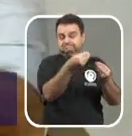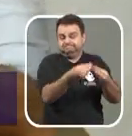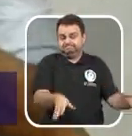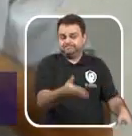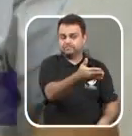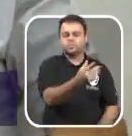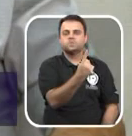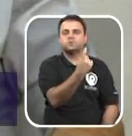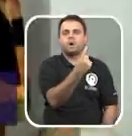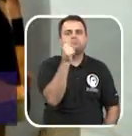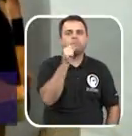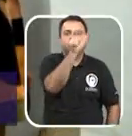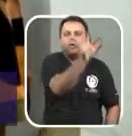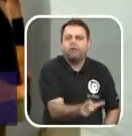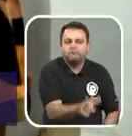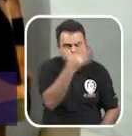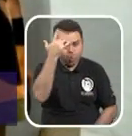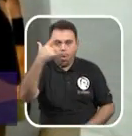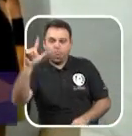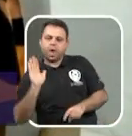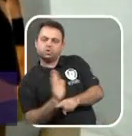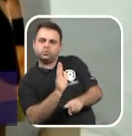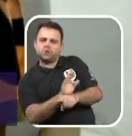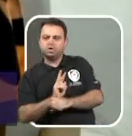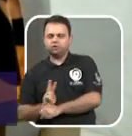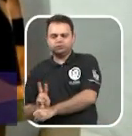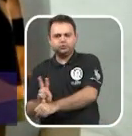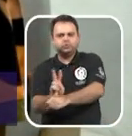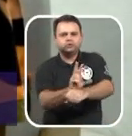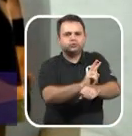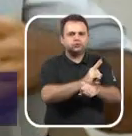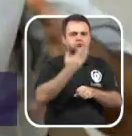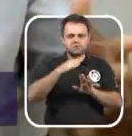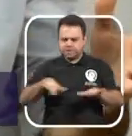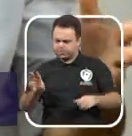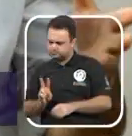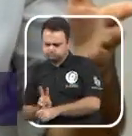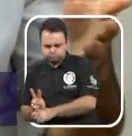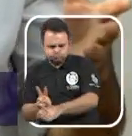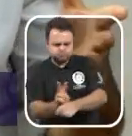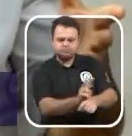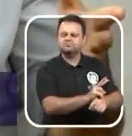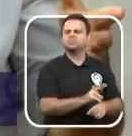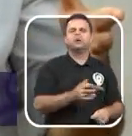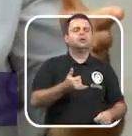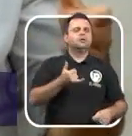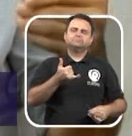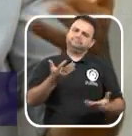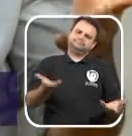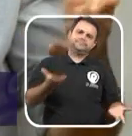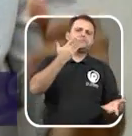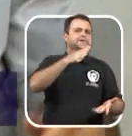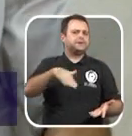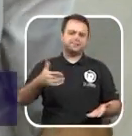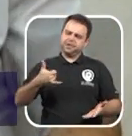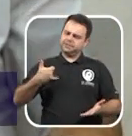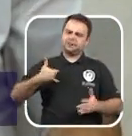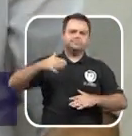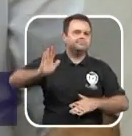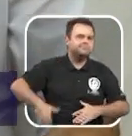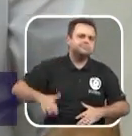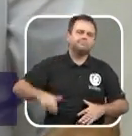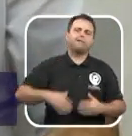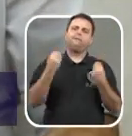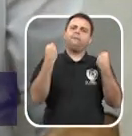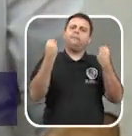Ela está dirigindo, não tem um monitor ali. São crianças muito novas, que estão dentro sem um monitor.